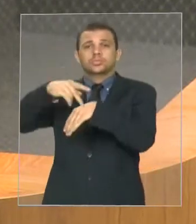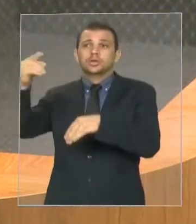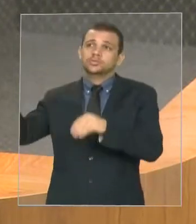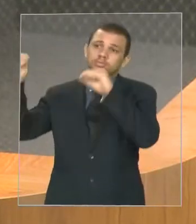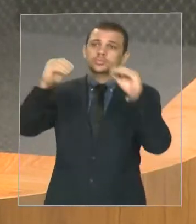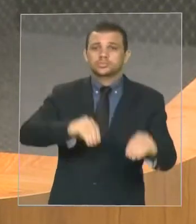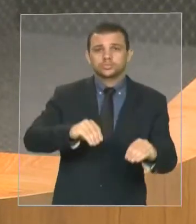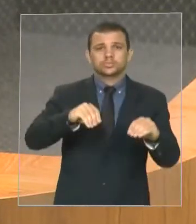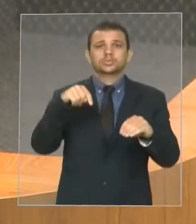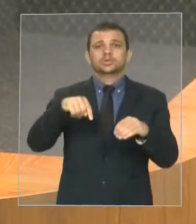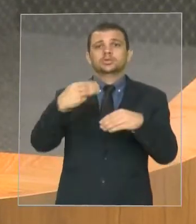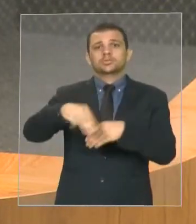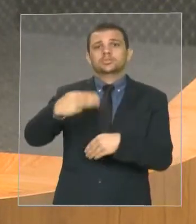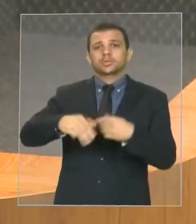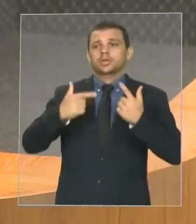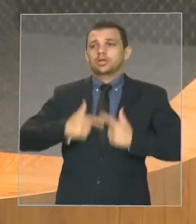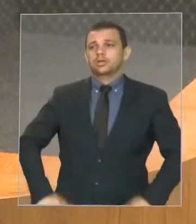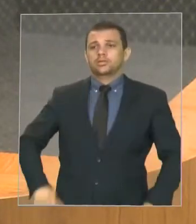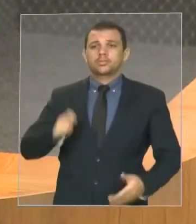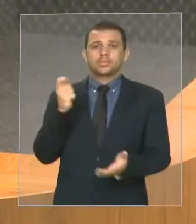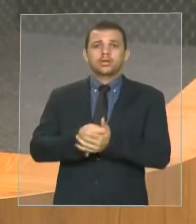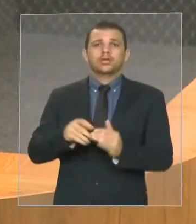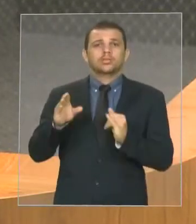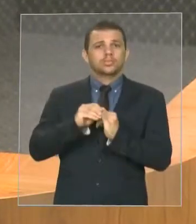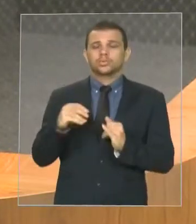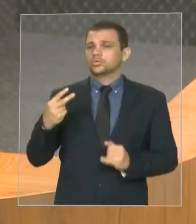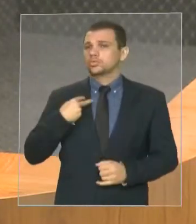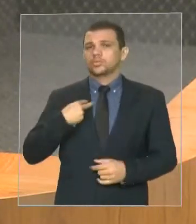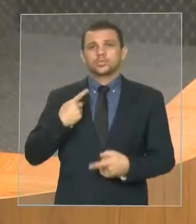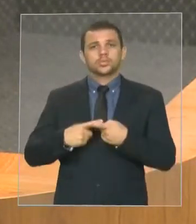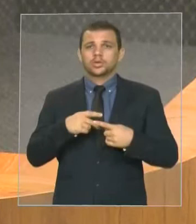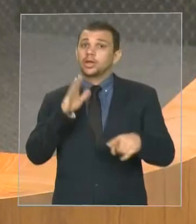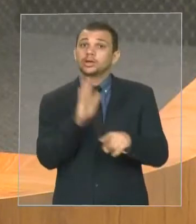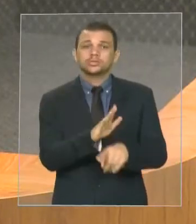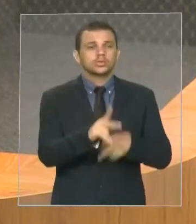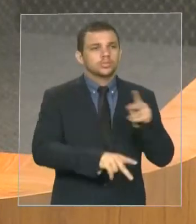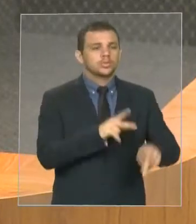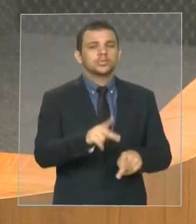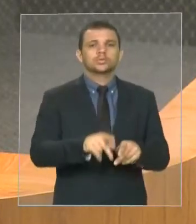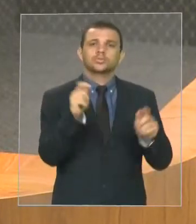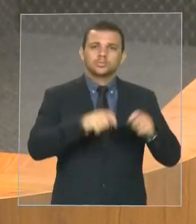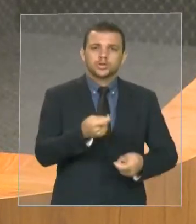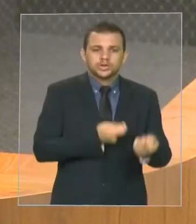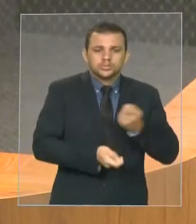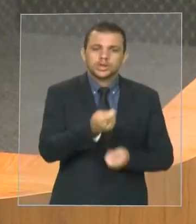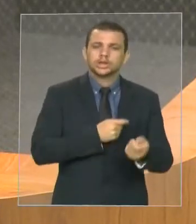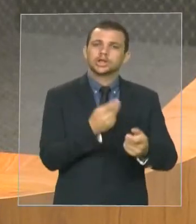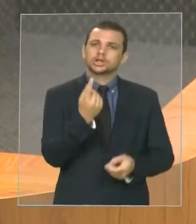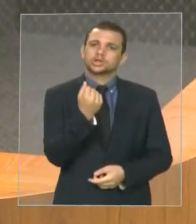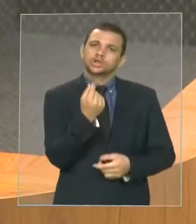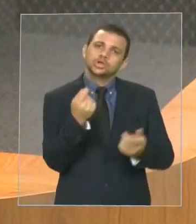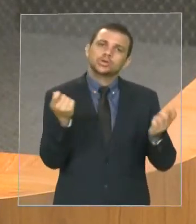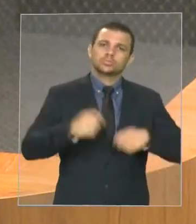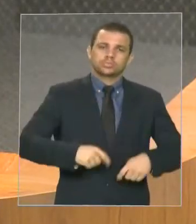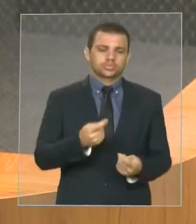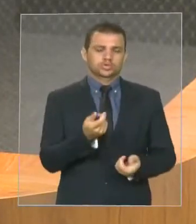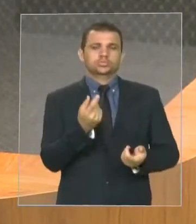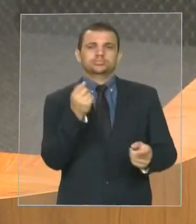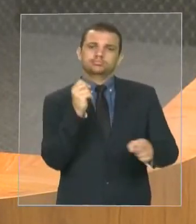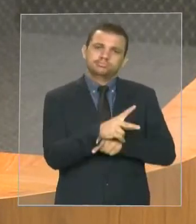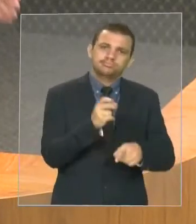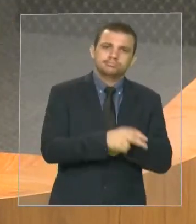ganhar mais renda, e isso tem que ser amarrado no momento que os incentivos são dados. As empresas maranhenses deveriam estar constando nesse projeto e